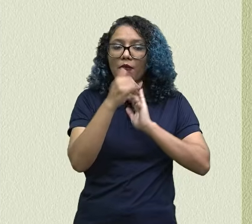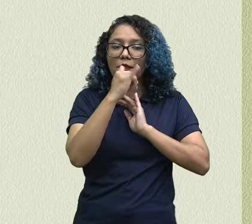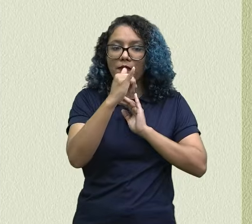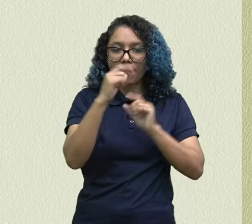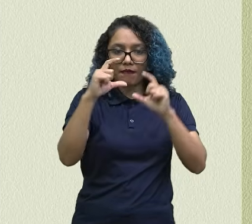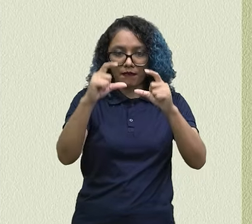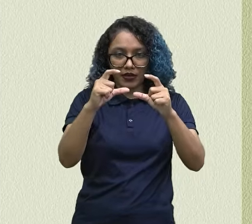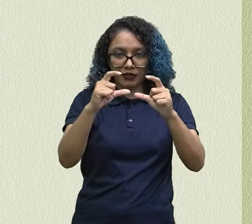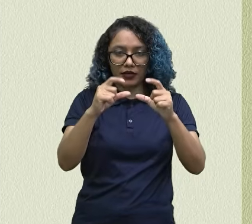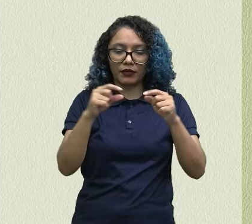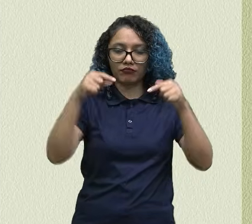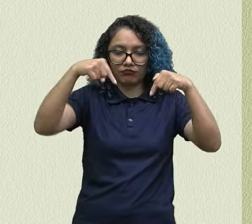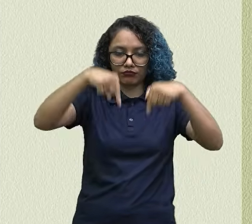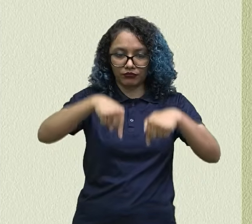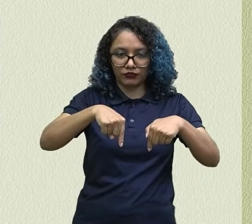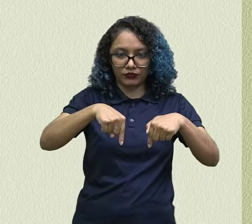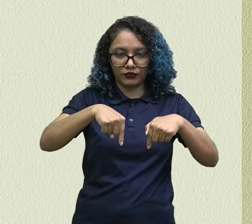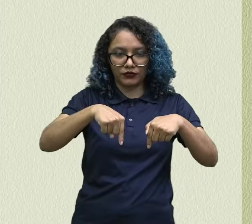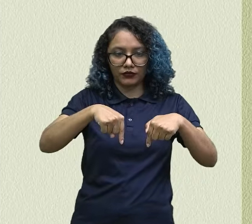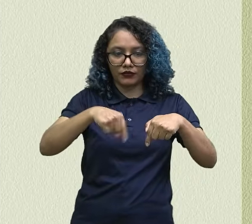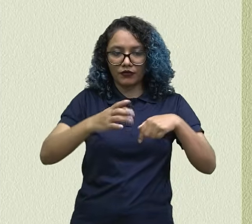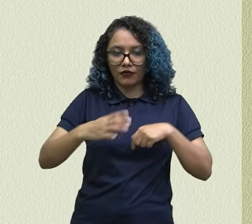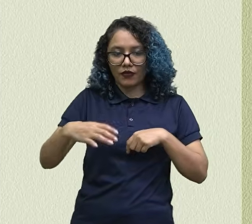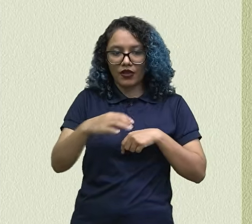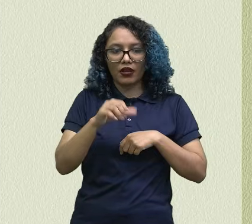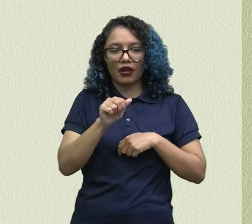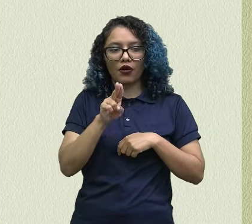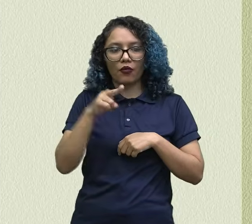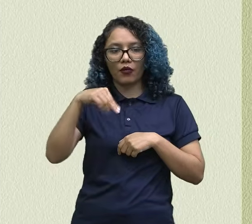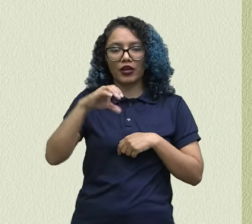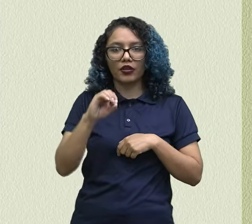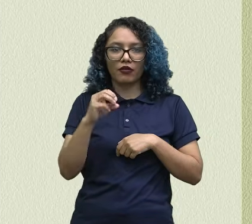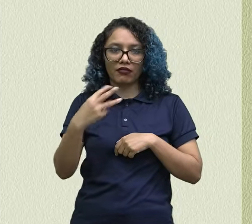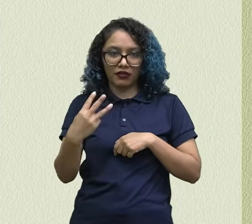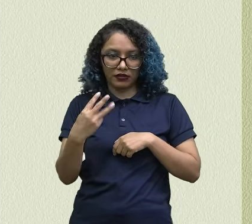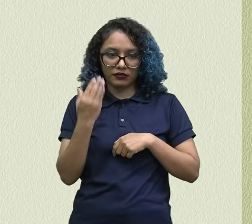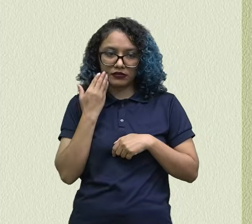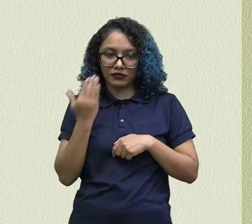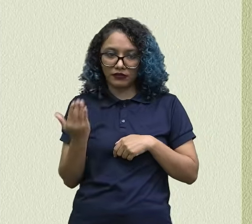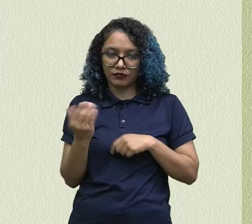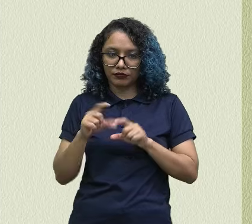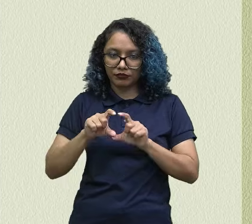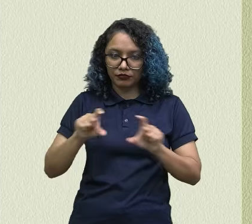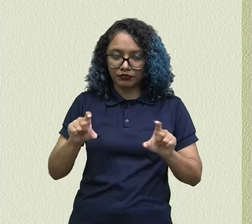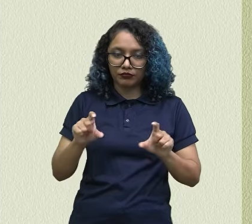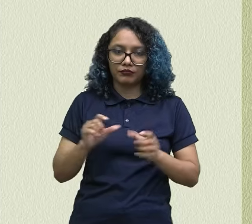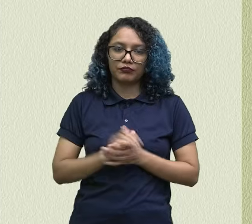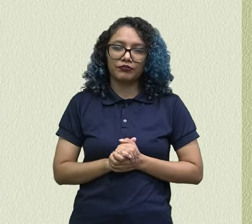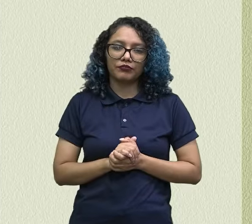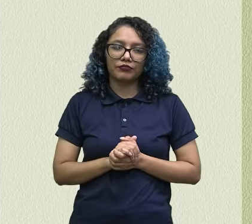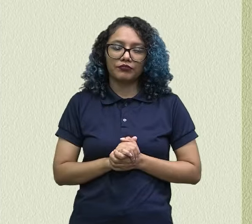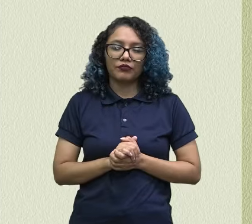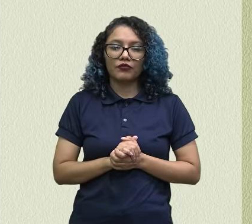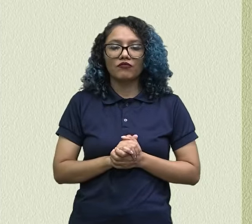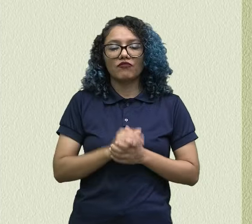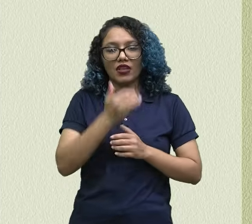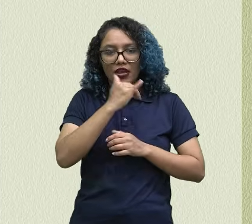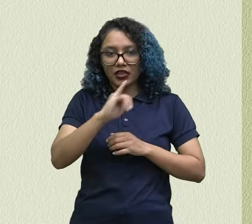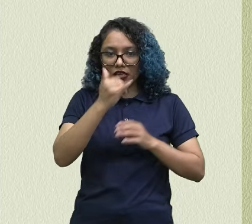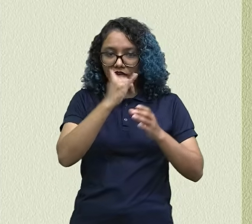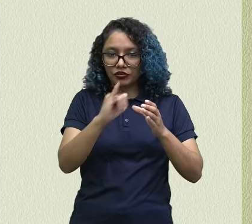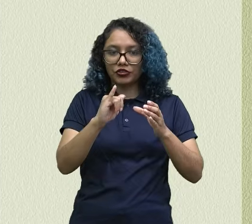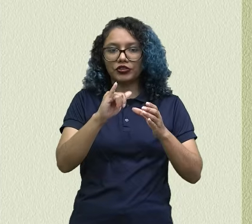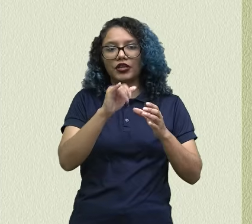estão mergulhados em uma solução de nitrato de ouro 3. Ao passar a corrente elétrica pelo